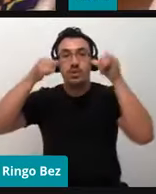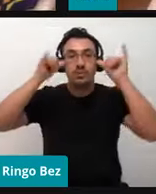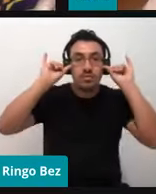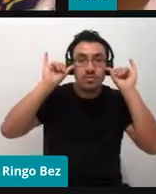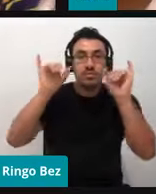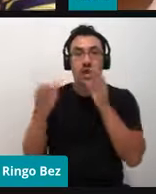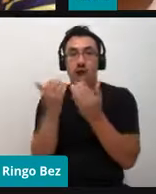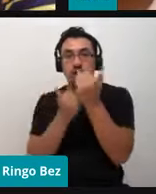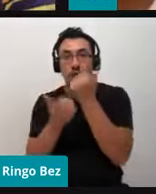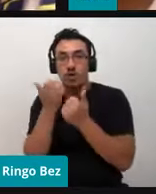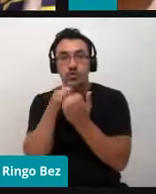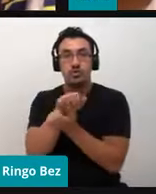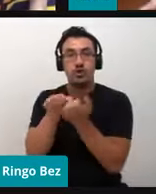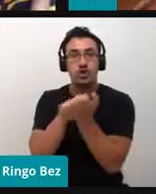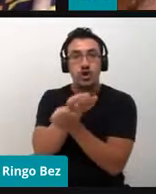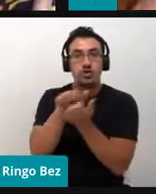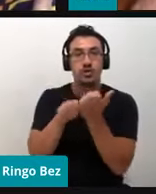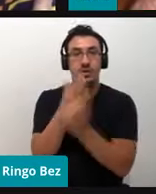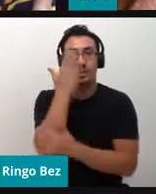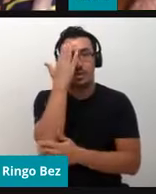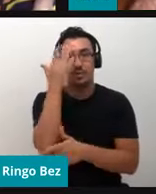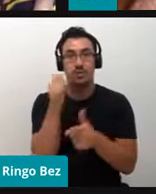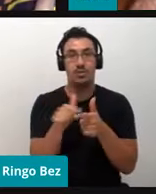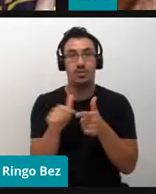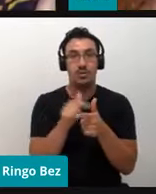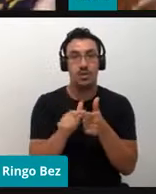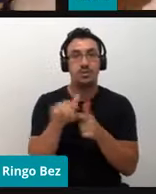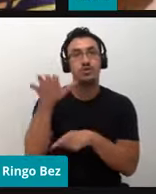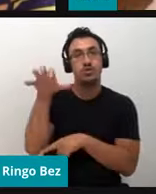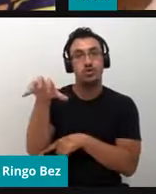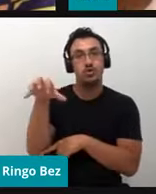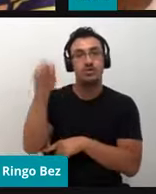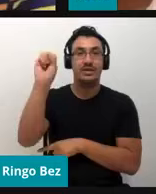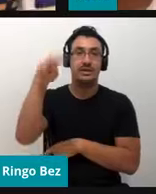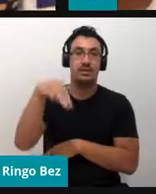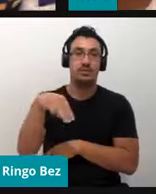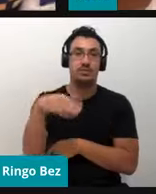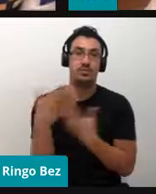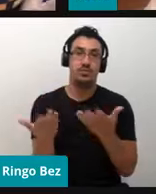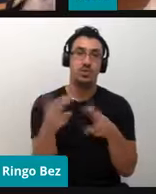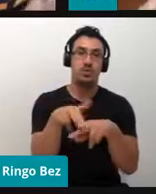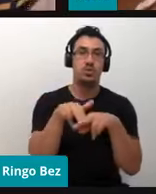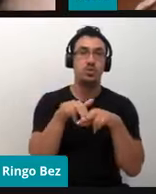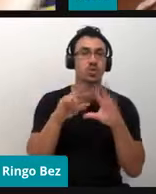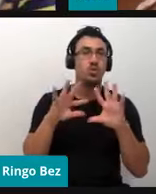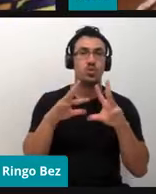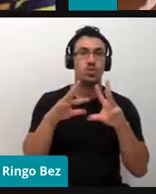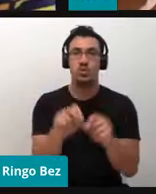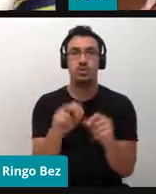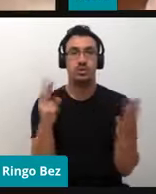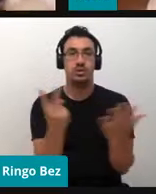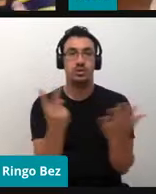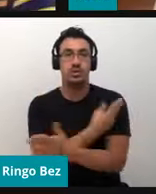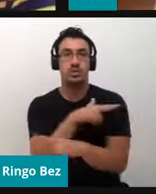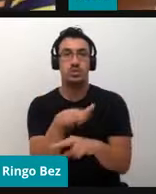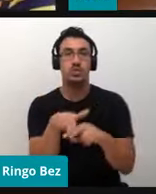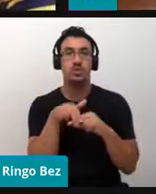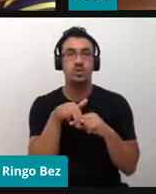se complete. Isso afeta, sim, o regime de chuvas. Então, e por que isso tudo está acontecendo?